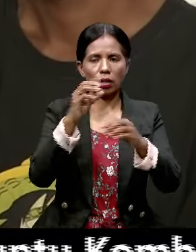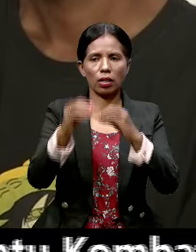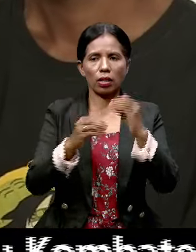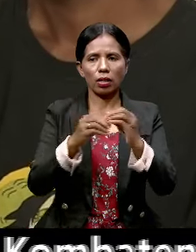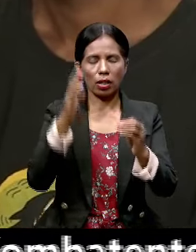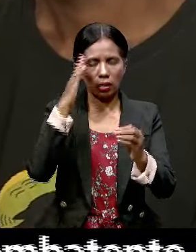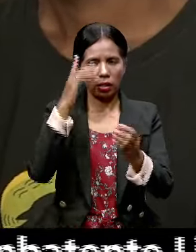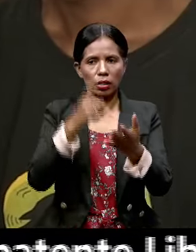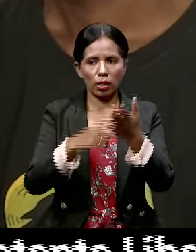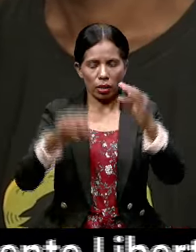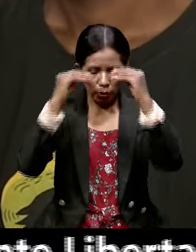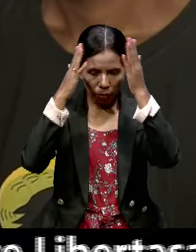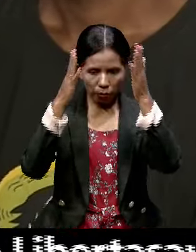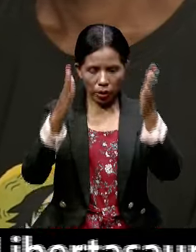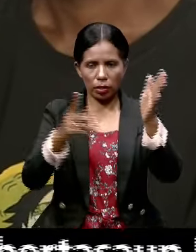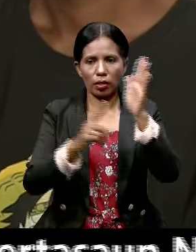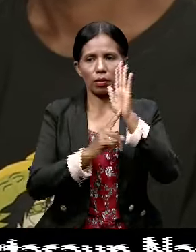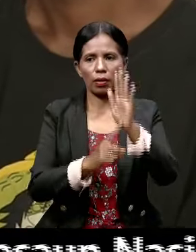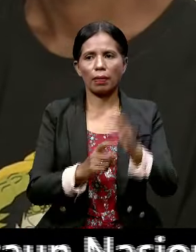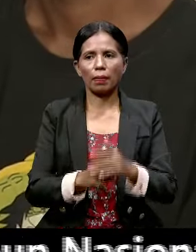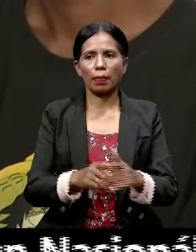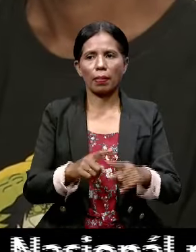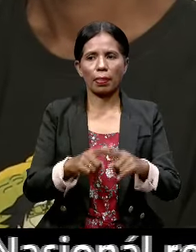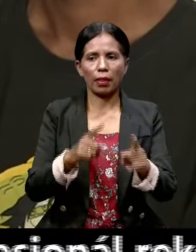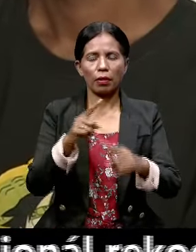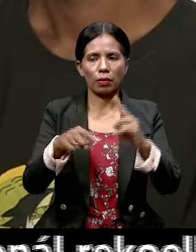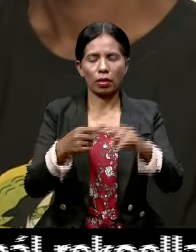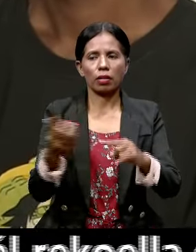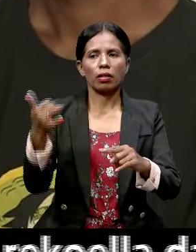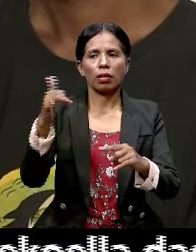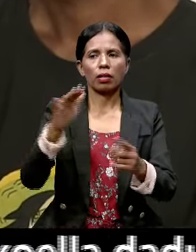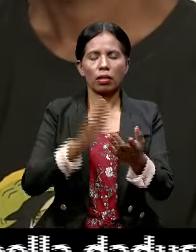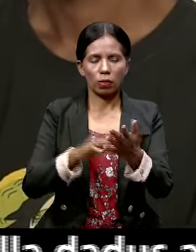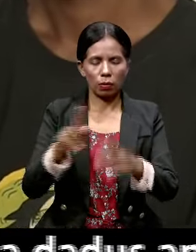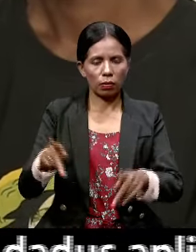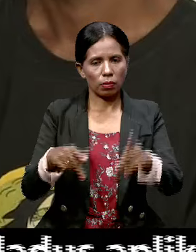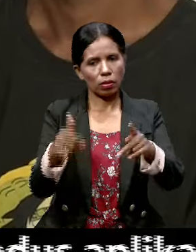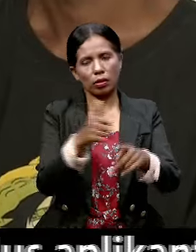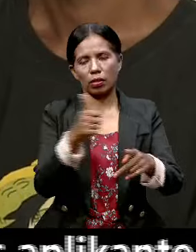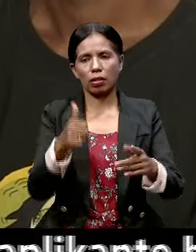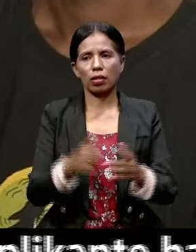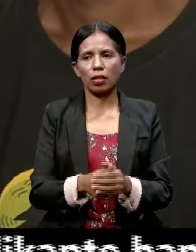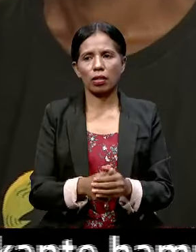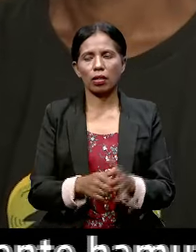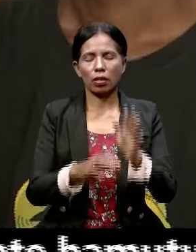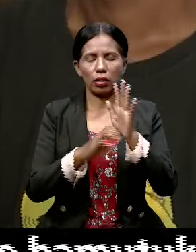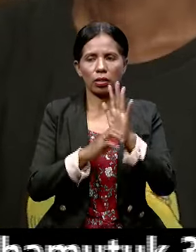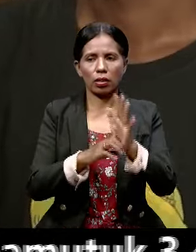hatene saidan professor transmitir. Por enquanto bahira que nebe ma rematos escola pública Sercelo, por exemplo, nessa escola secundária geral, ser na